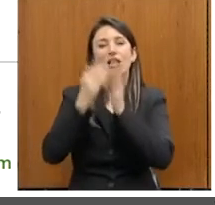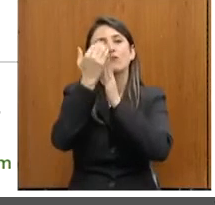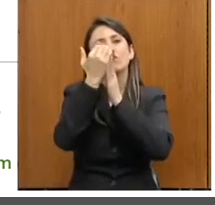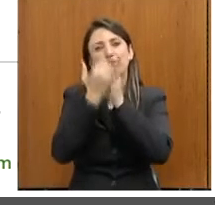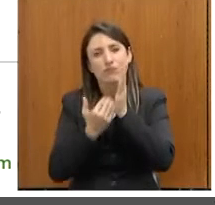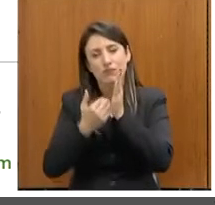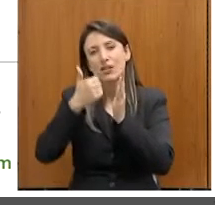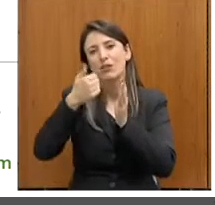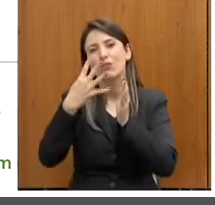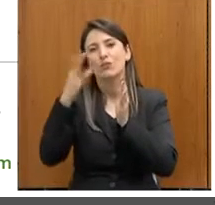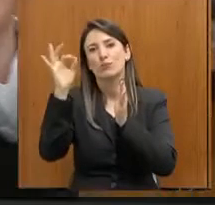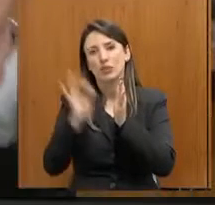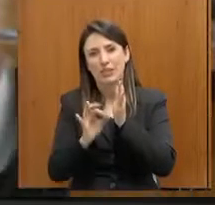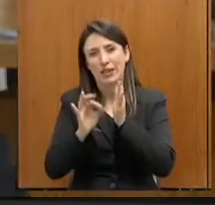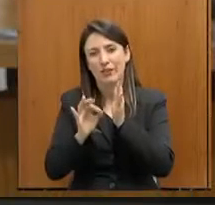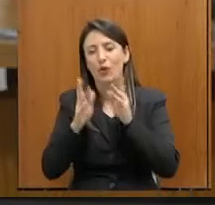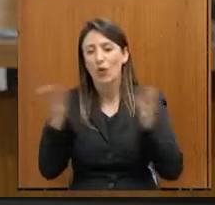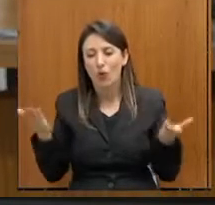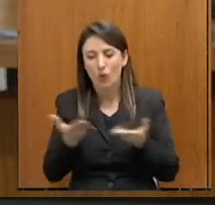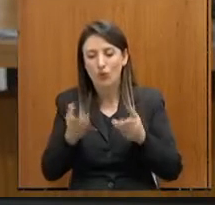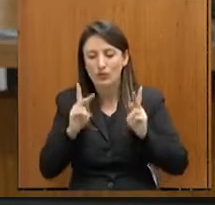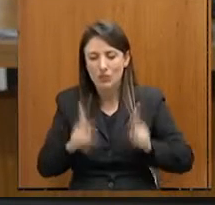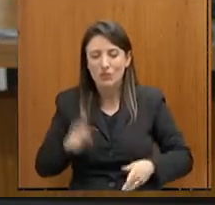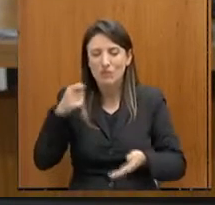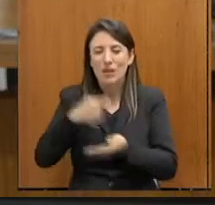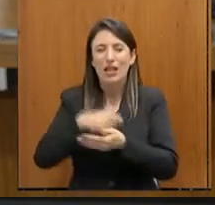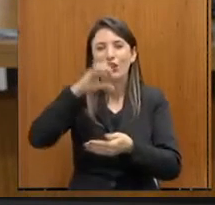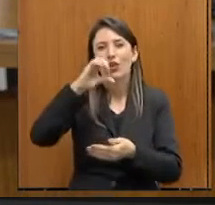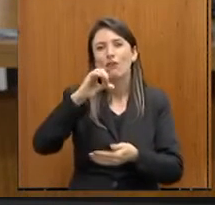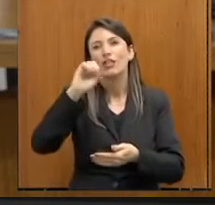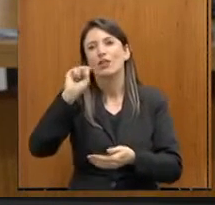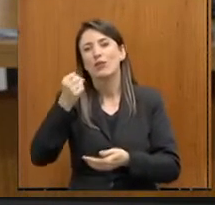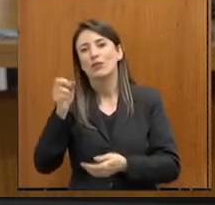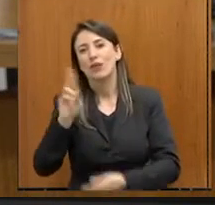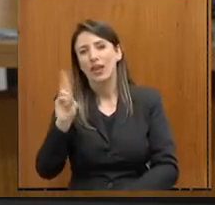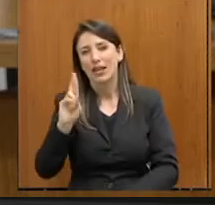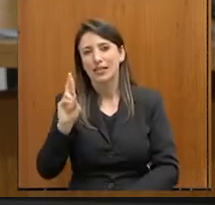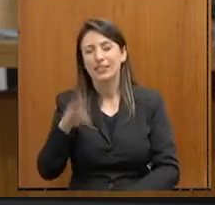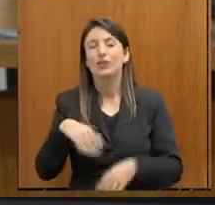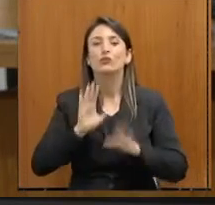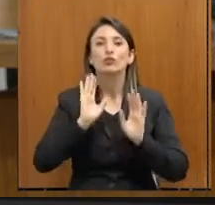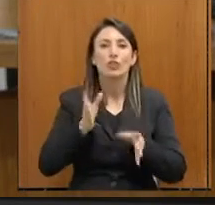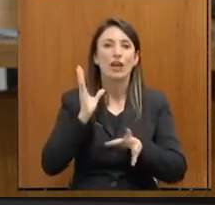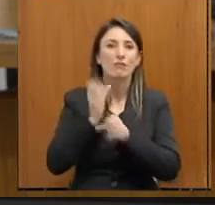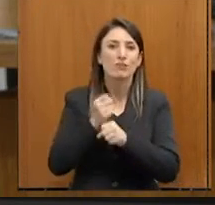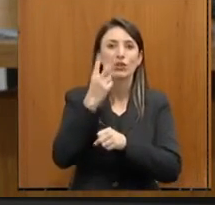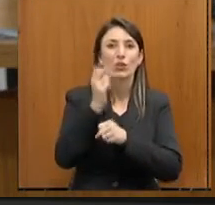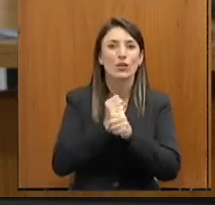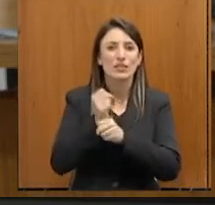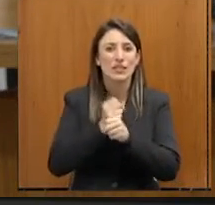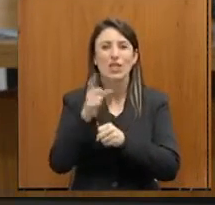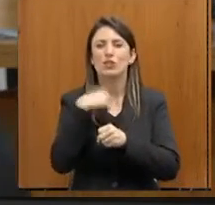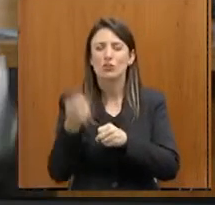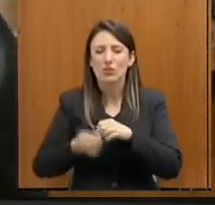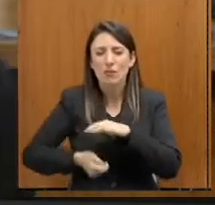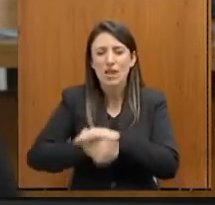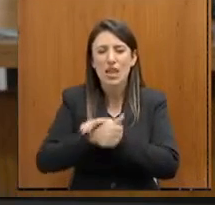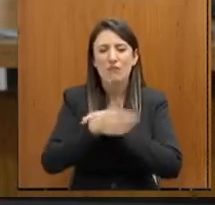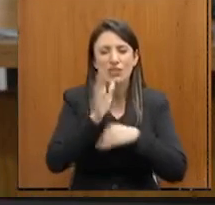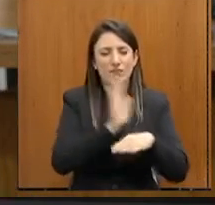14 por cento Então são dois anos seguidos em que nos beneficiamos aí sete milhões de clientes residenciais